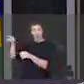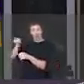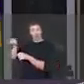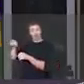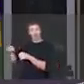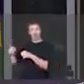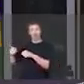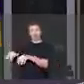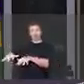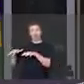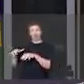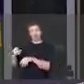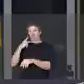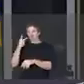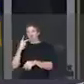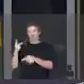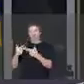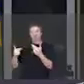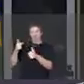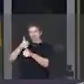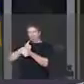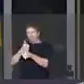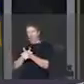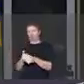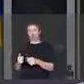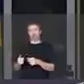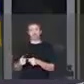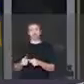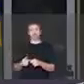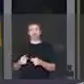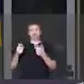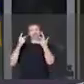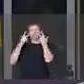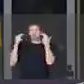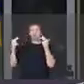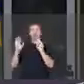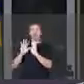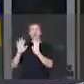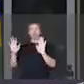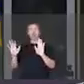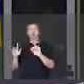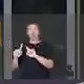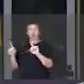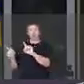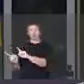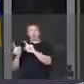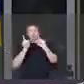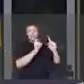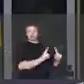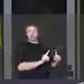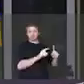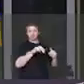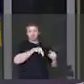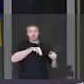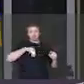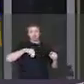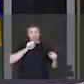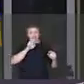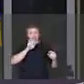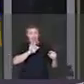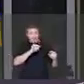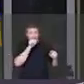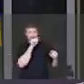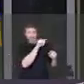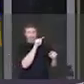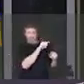que faz esse tipo de jogo e perseguição, é do jogo. Mas quando isso parte de ministros do Supremo Tribunal Federal,